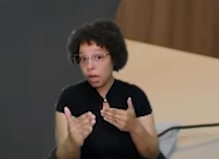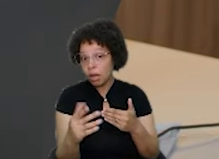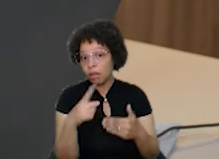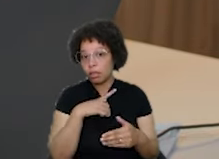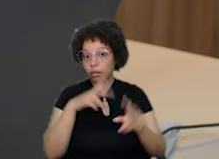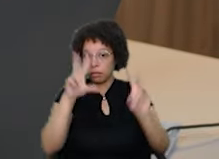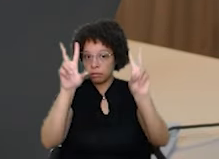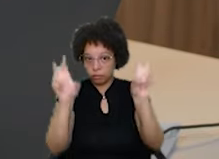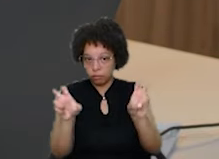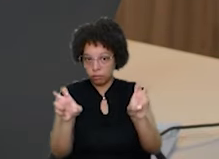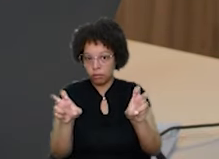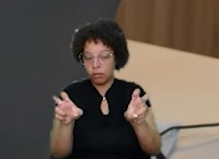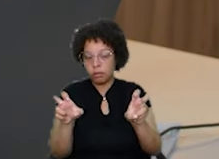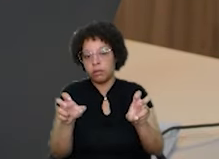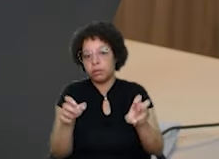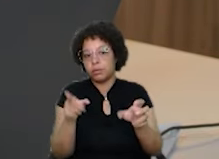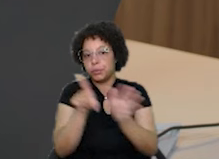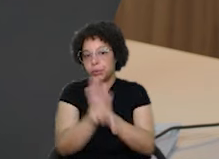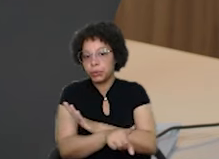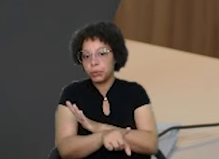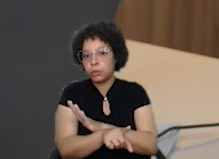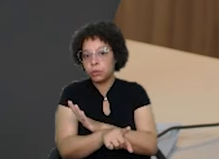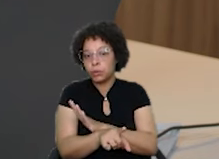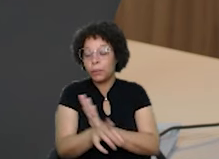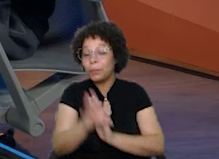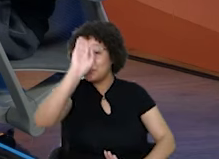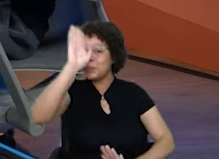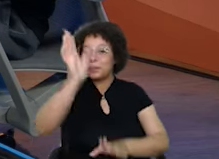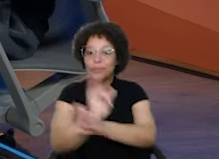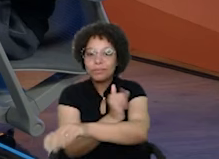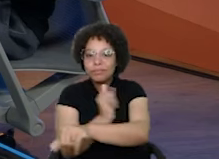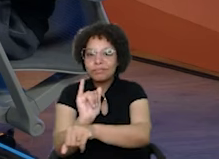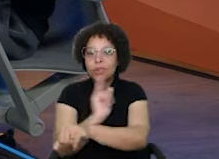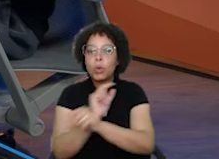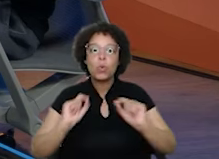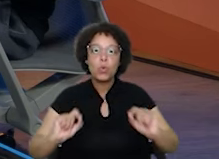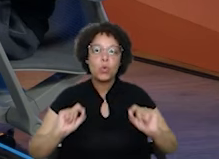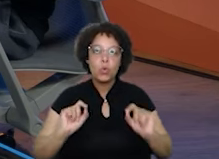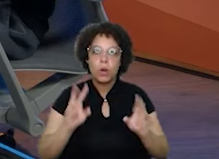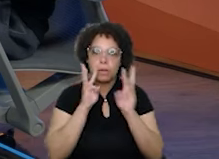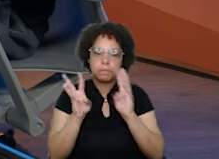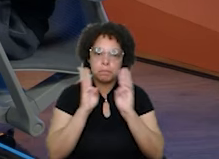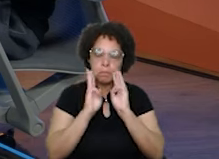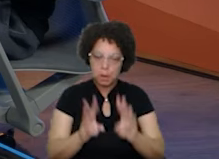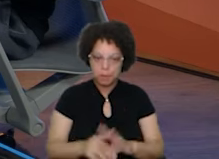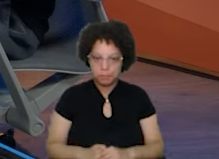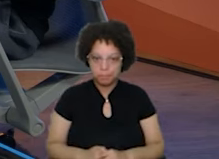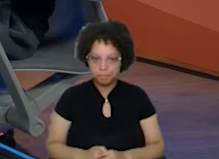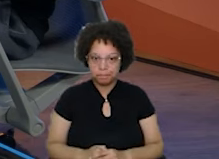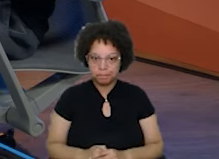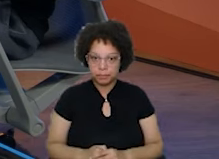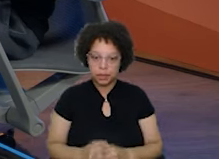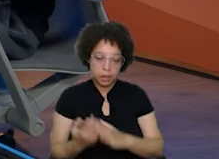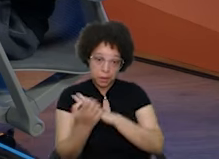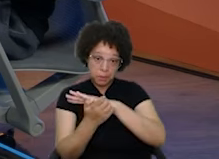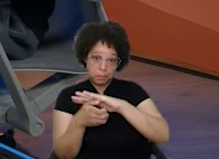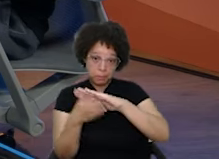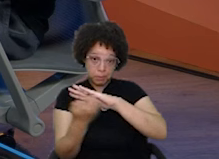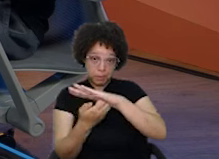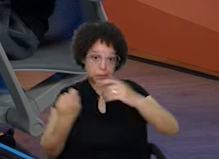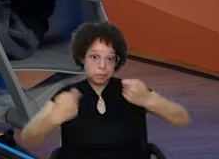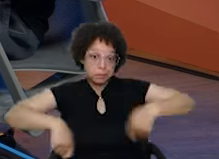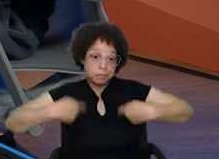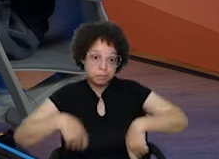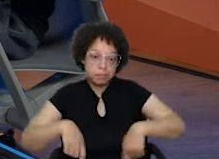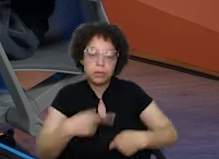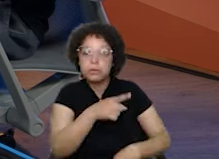que aí eu pergunto para vocês quais seriam as principais estratégias de marketing digital que uma empresa deve adotar o que